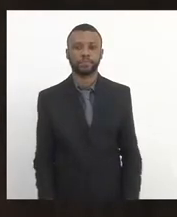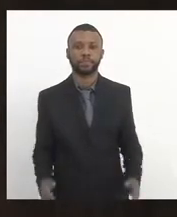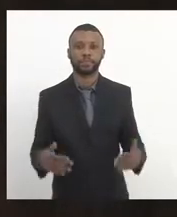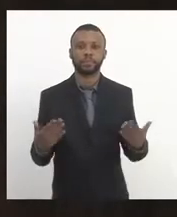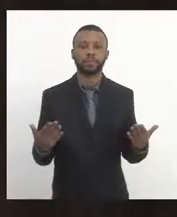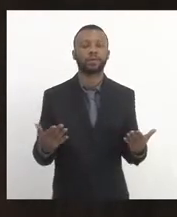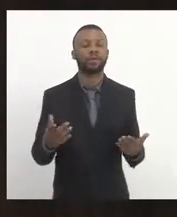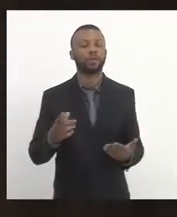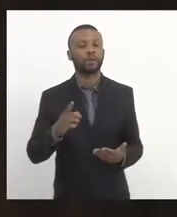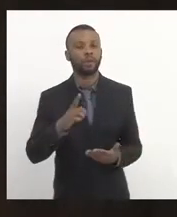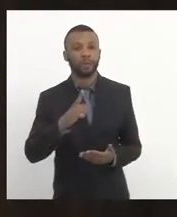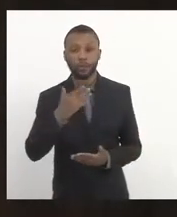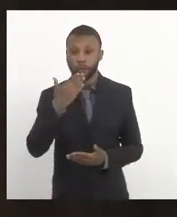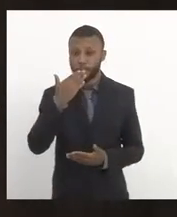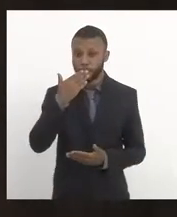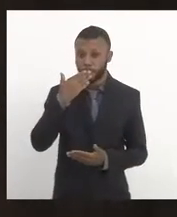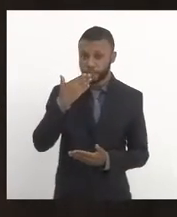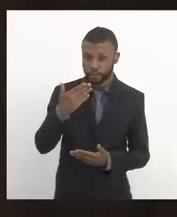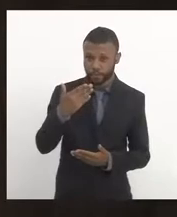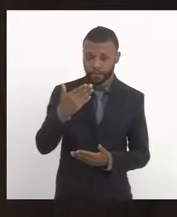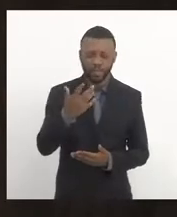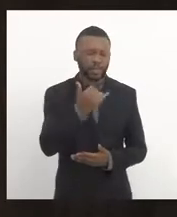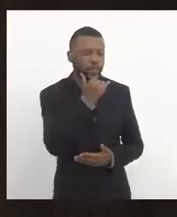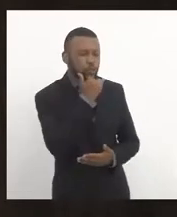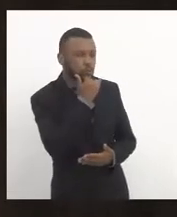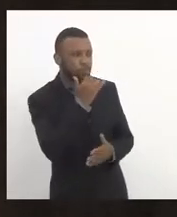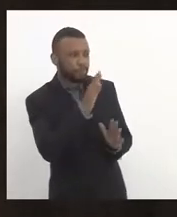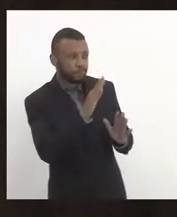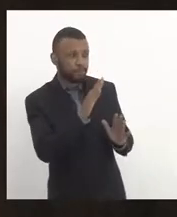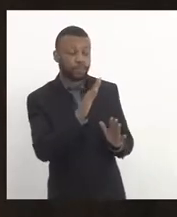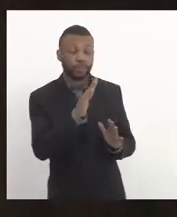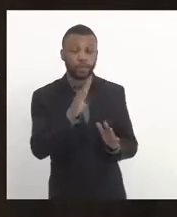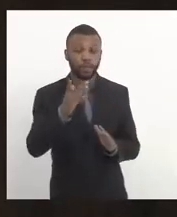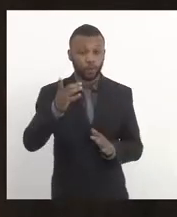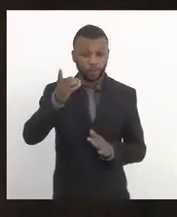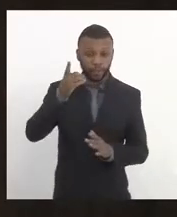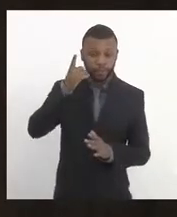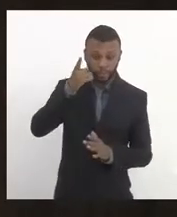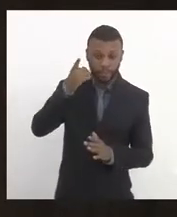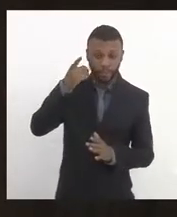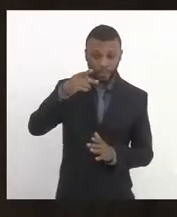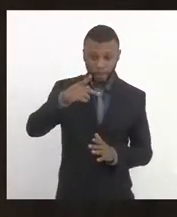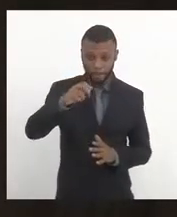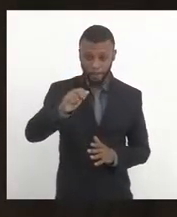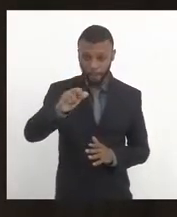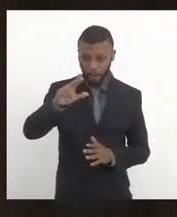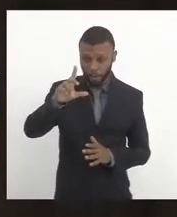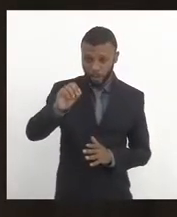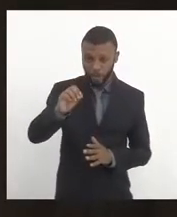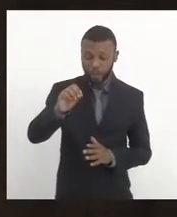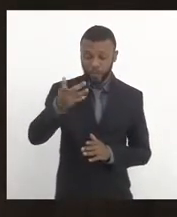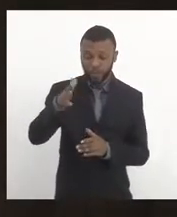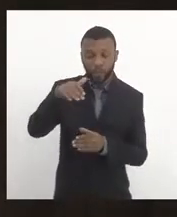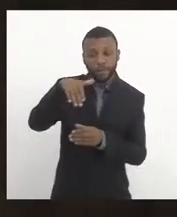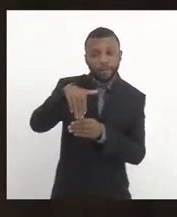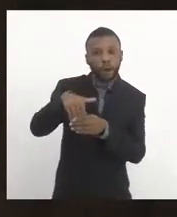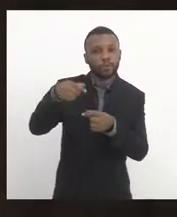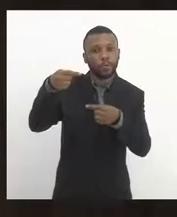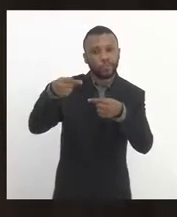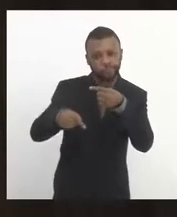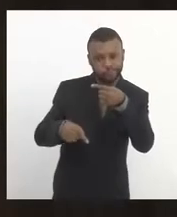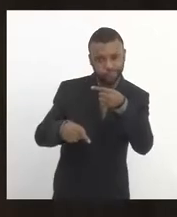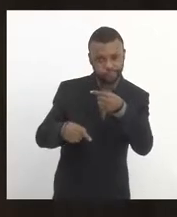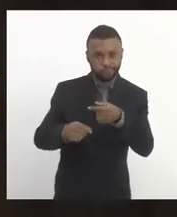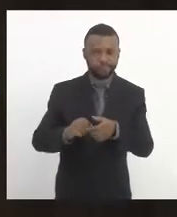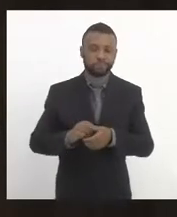eu tenho uma... Eu pedi ainda... O deputado Lisboa apresentou um voto divergente, que, no estudo que fizemos,